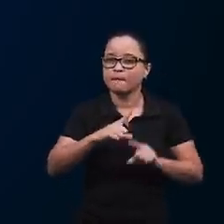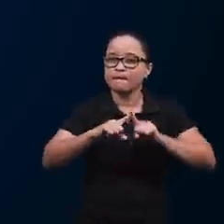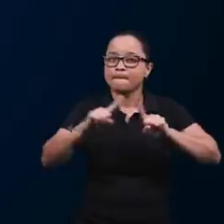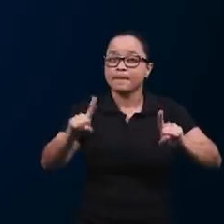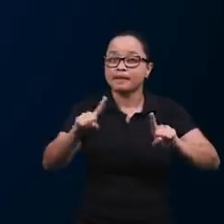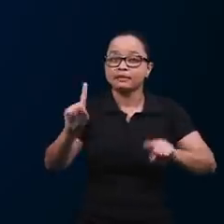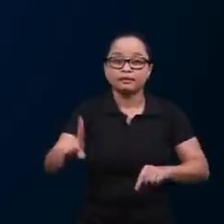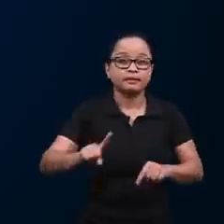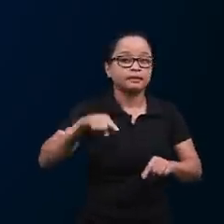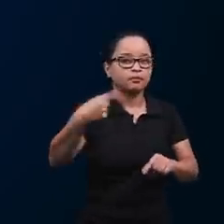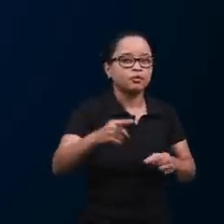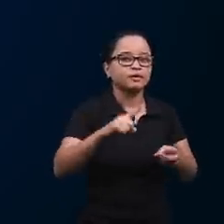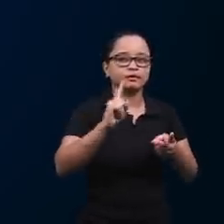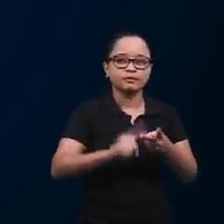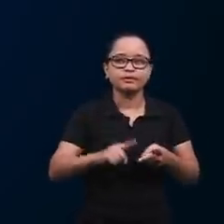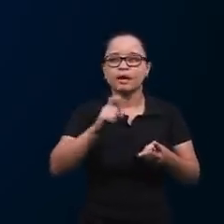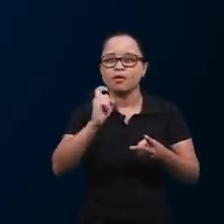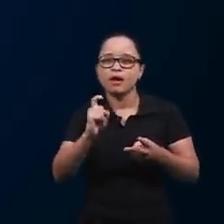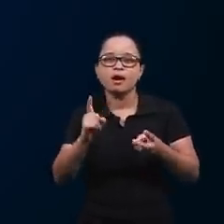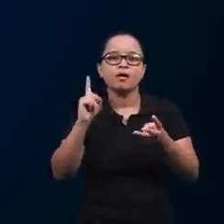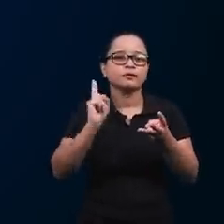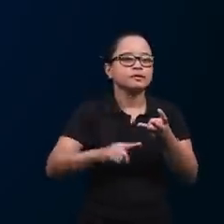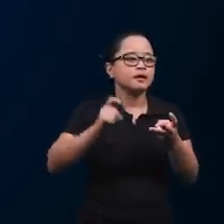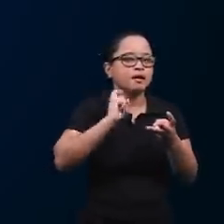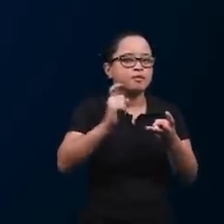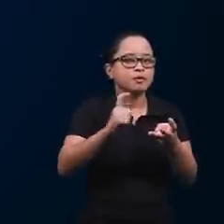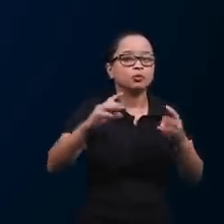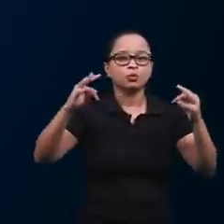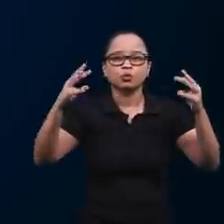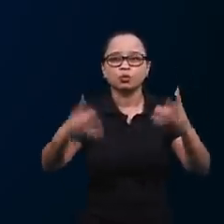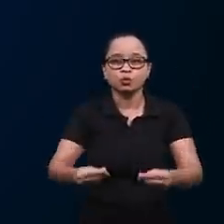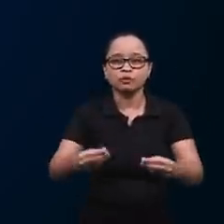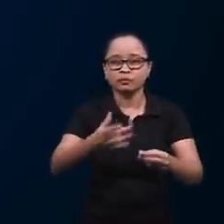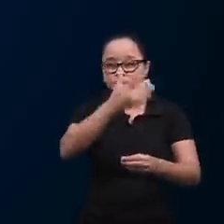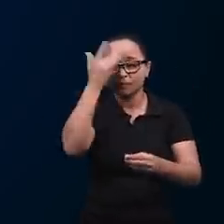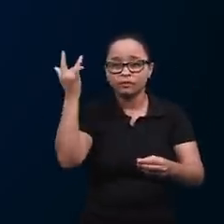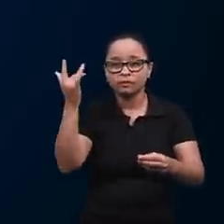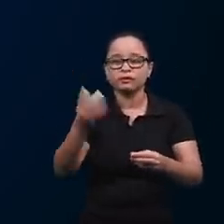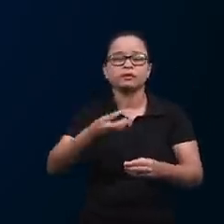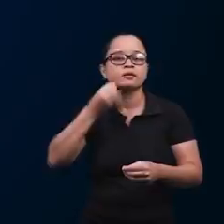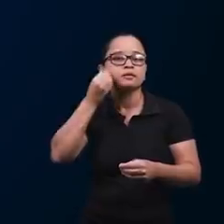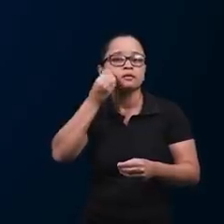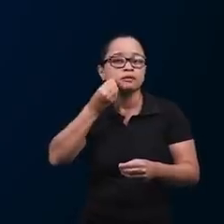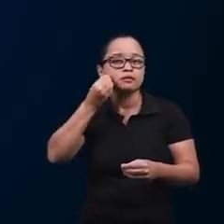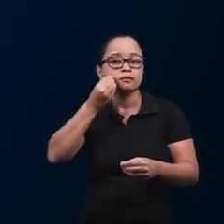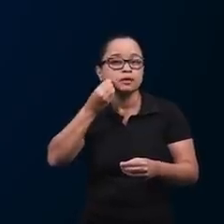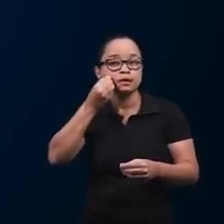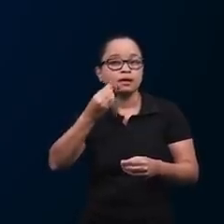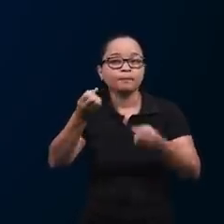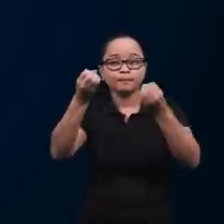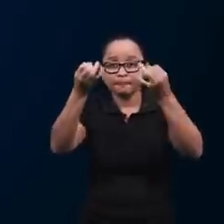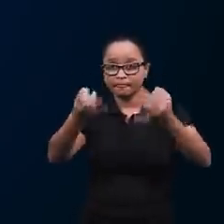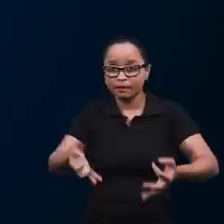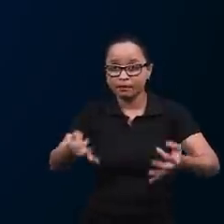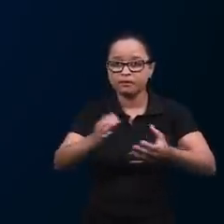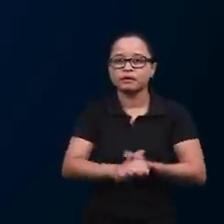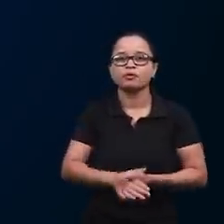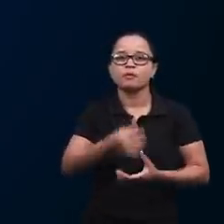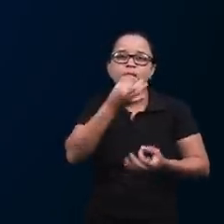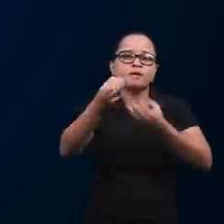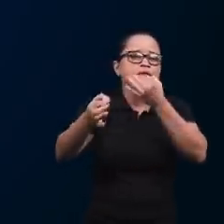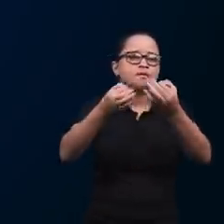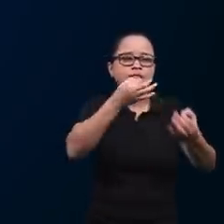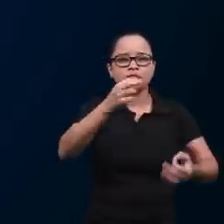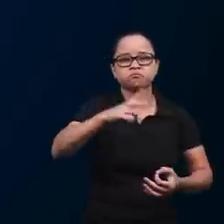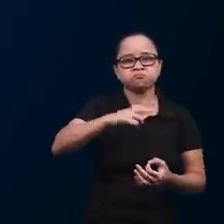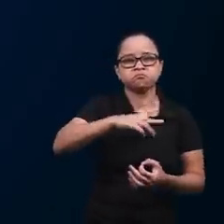falar mas depois da segunda reunião na terceira da União todo mundo agora quer falar da sua experiência a com suas